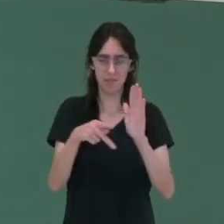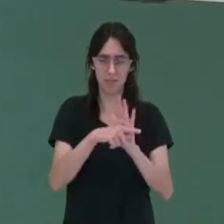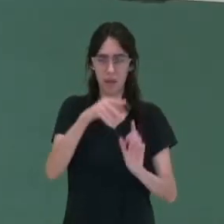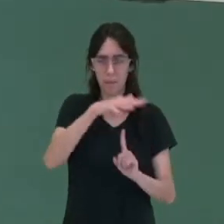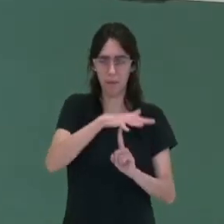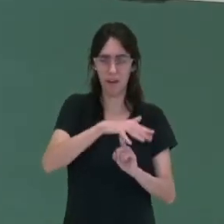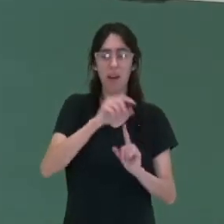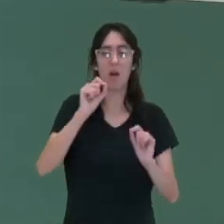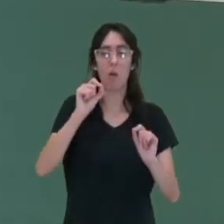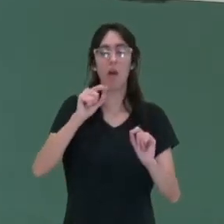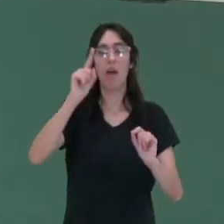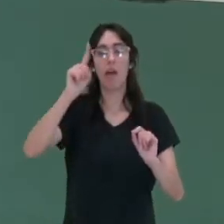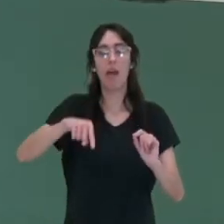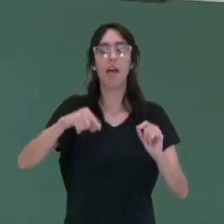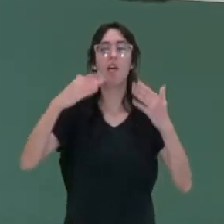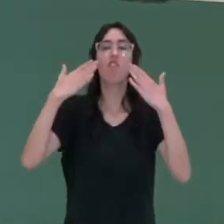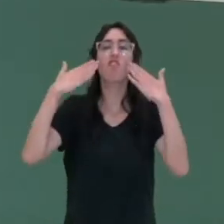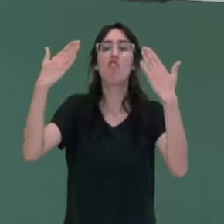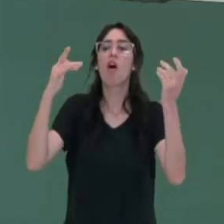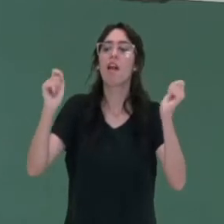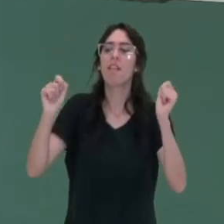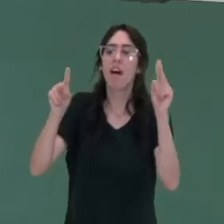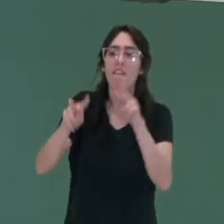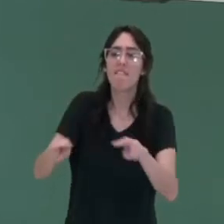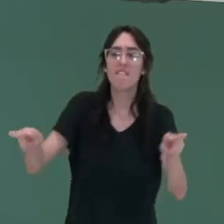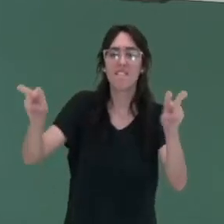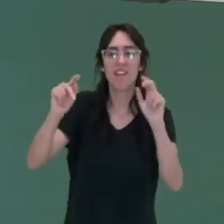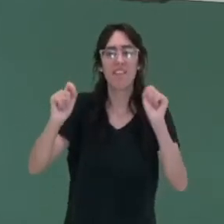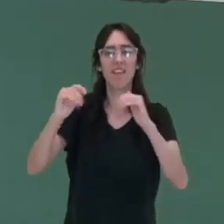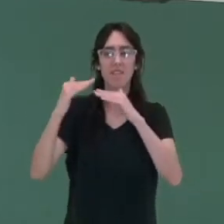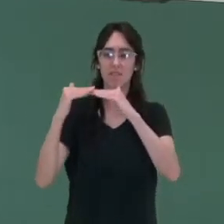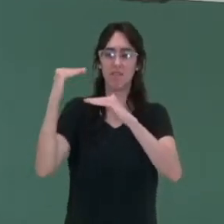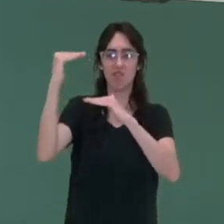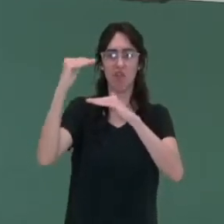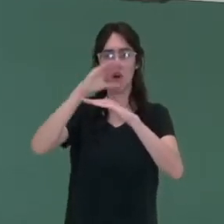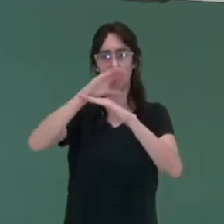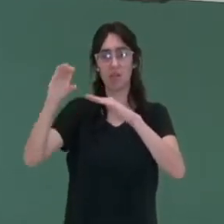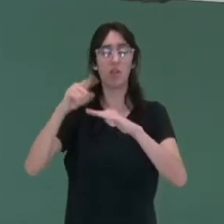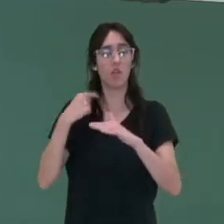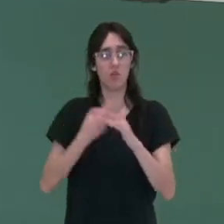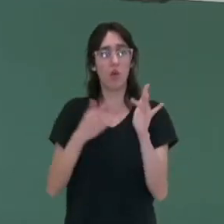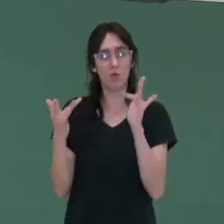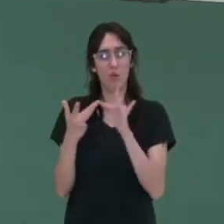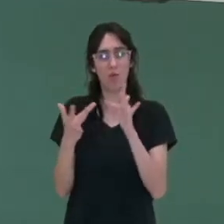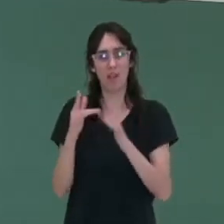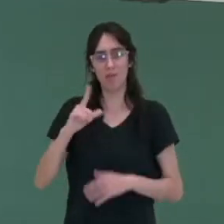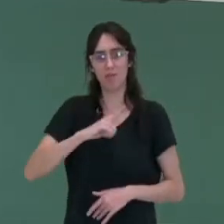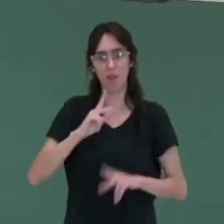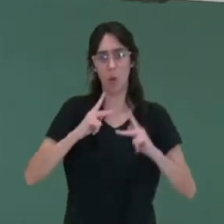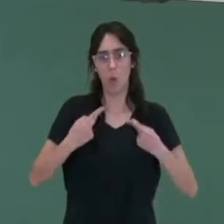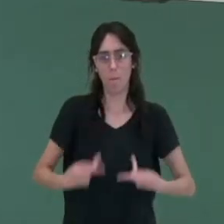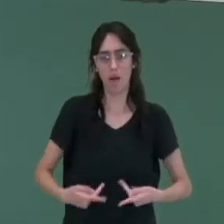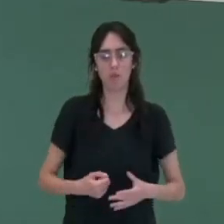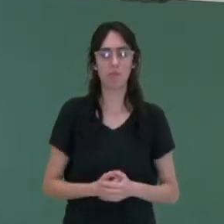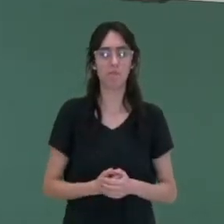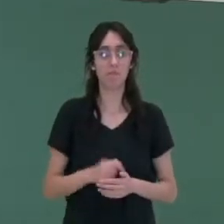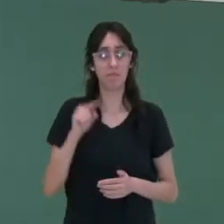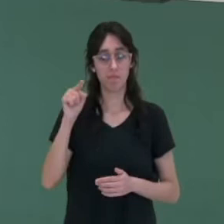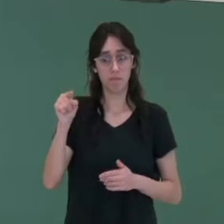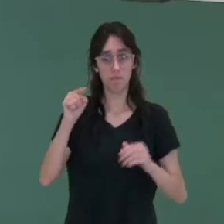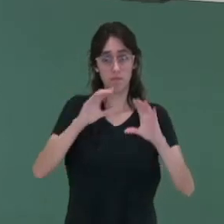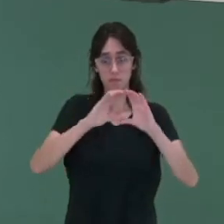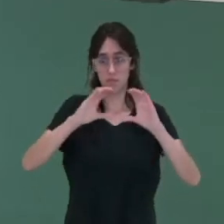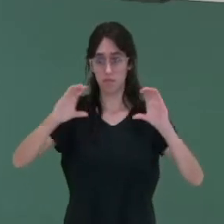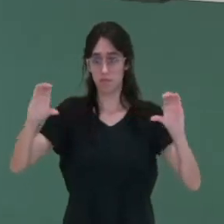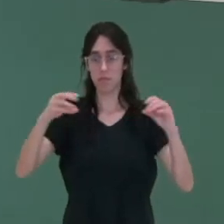da camada mais externa da crosta terrestre e aquela que nós temos contato. E essa camada mais externa da